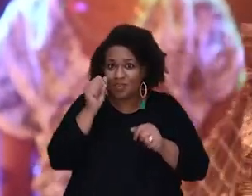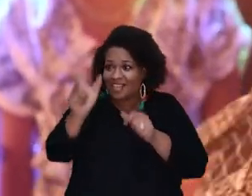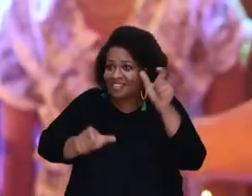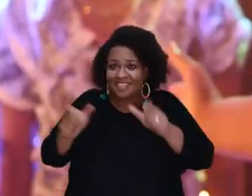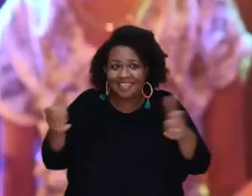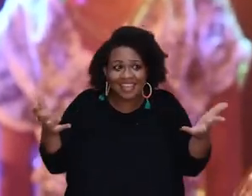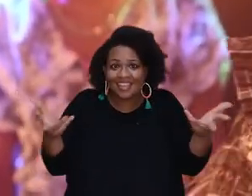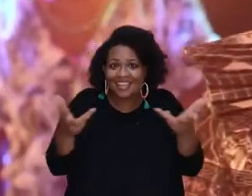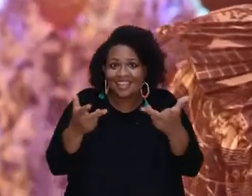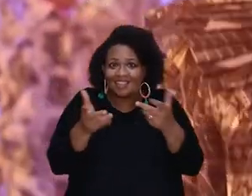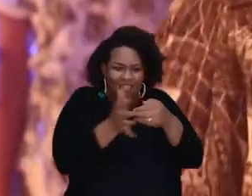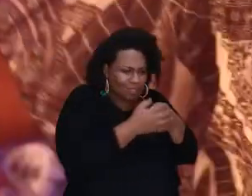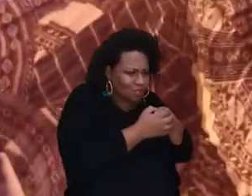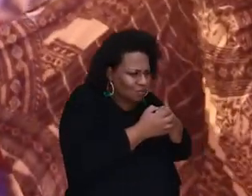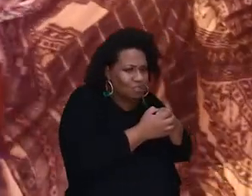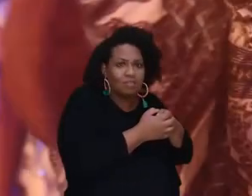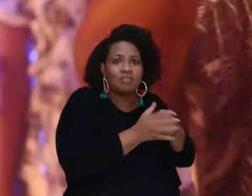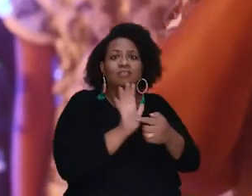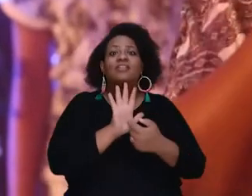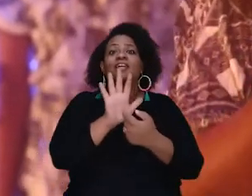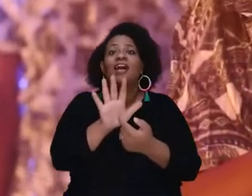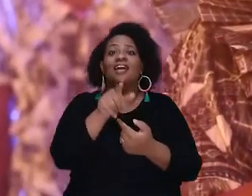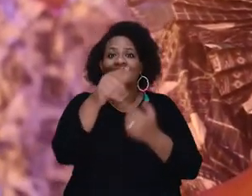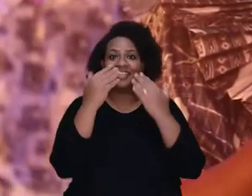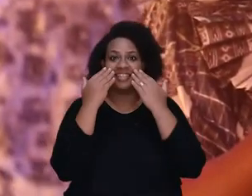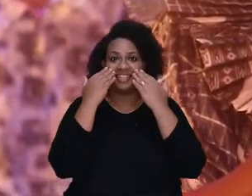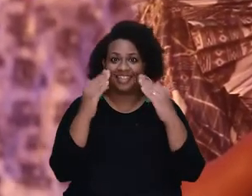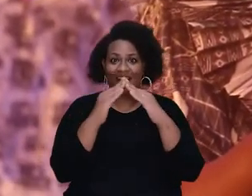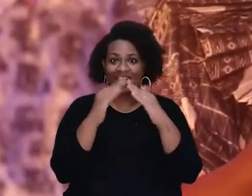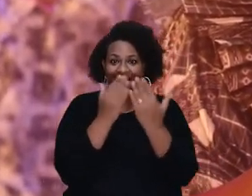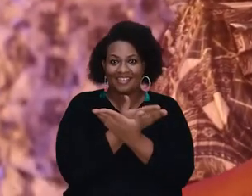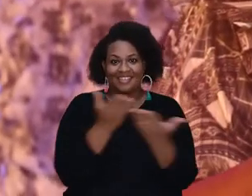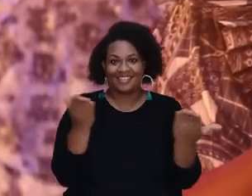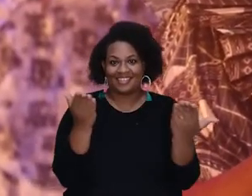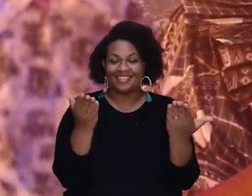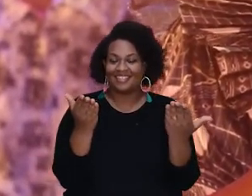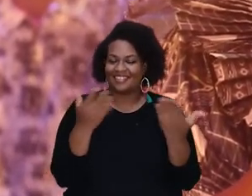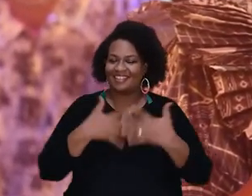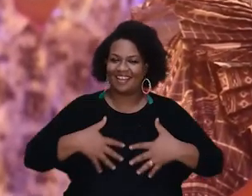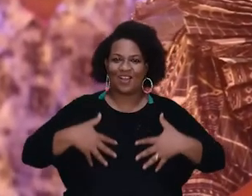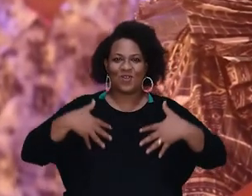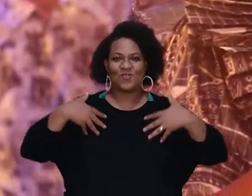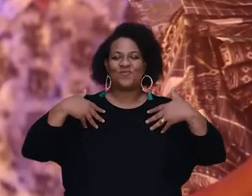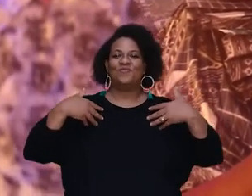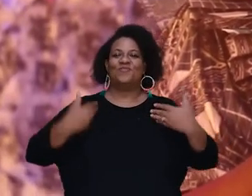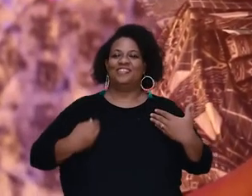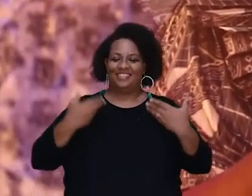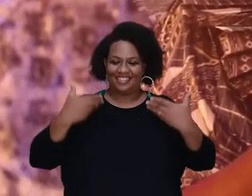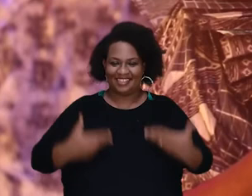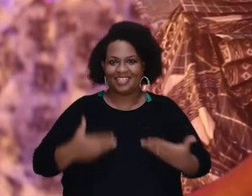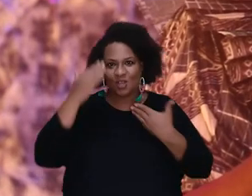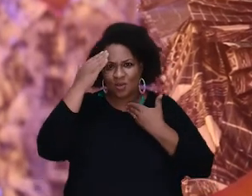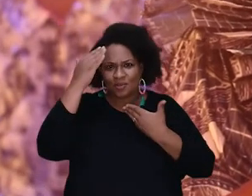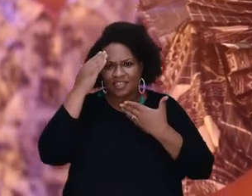incríveis que não estão mais escondidas, que estão aí na casa de vocês. É uma honra muito grande estar aqui. Obrigada, Lei